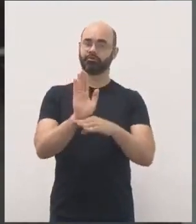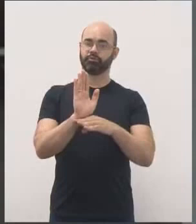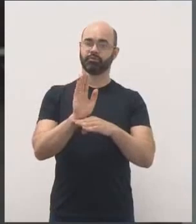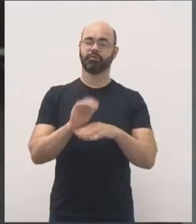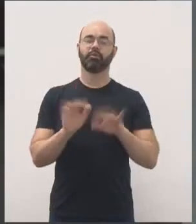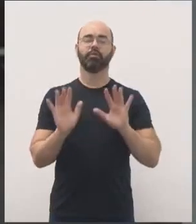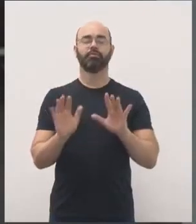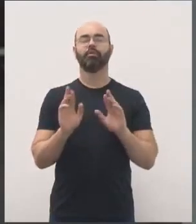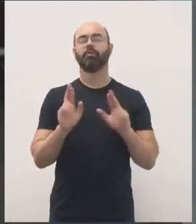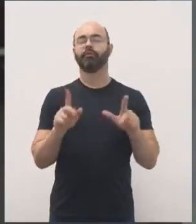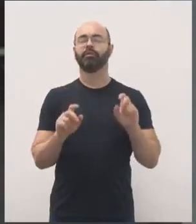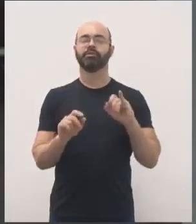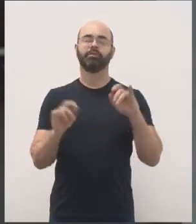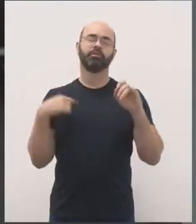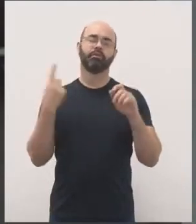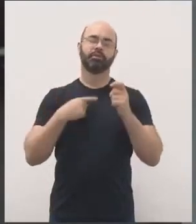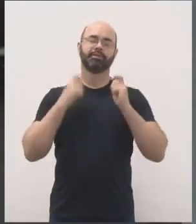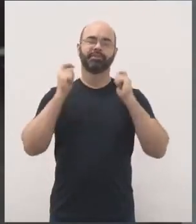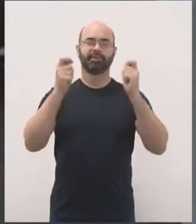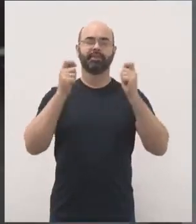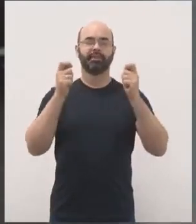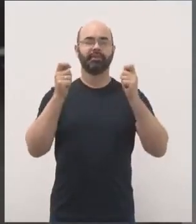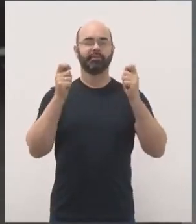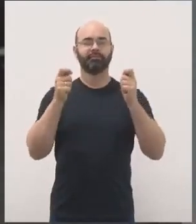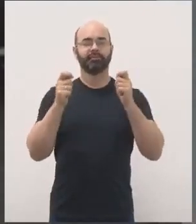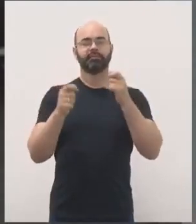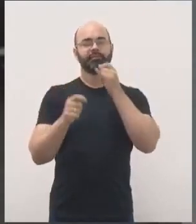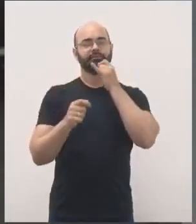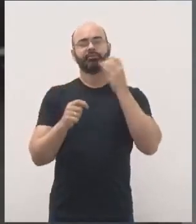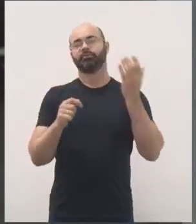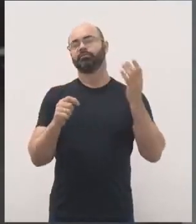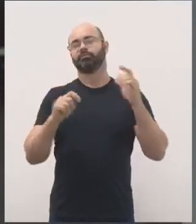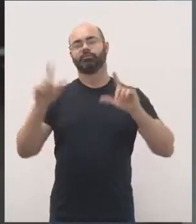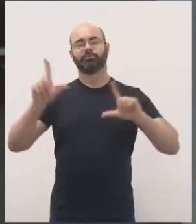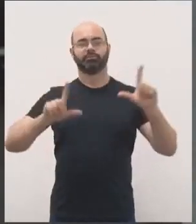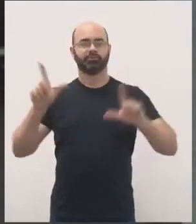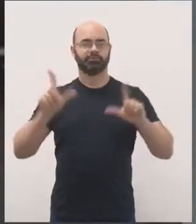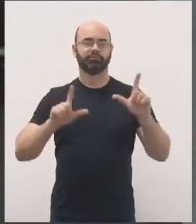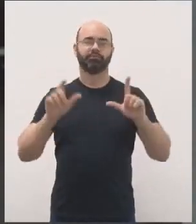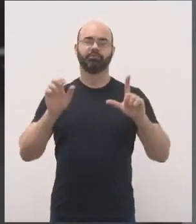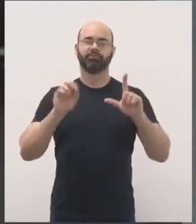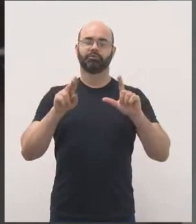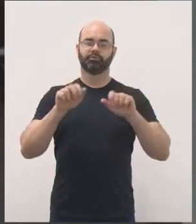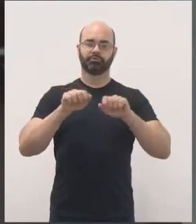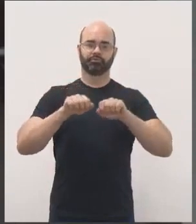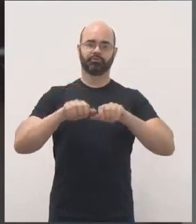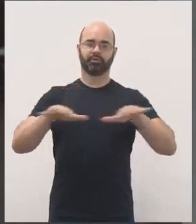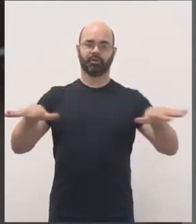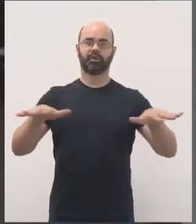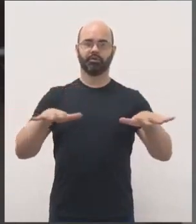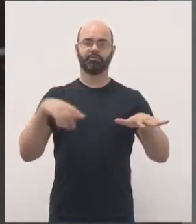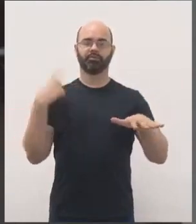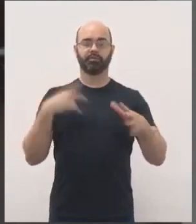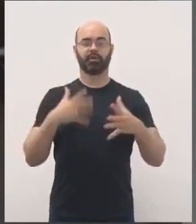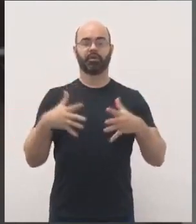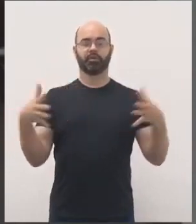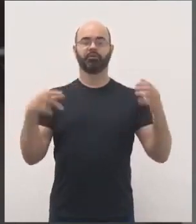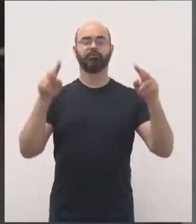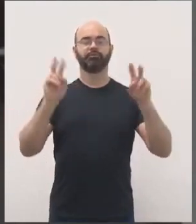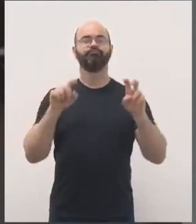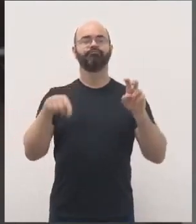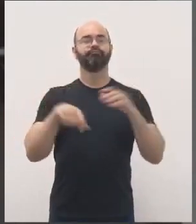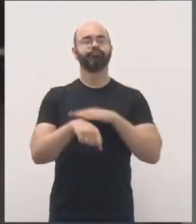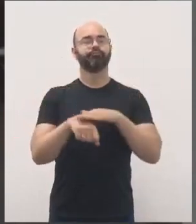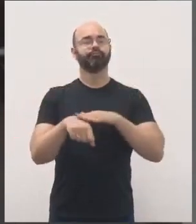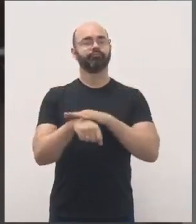quando a gente faz uma campanha, né, em rede de televisão ou uma campanha muito ampla no qual a gente fala muito do tema e não necessariamente